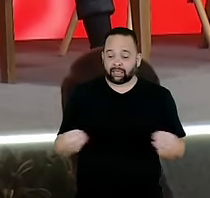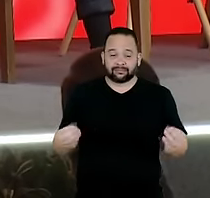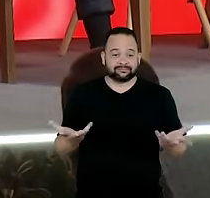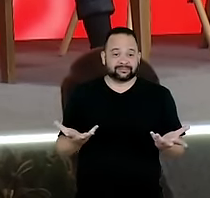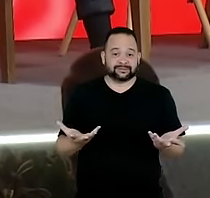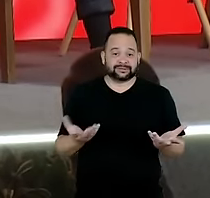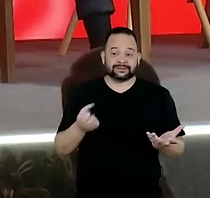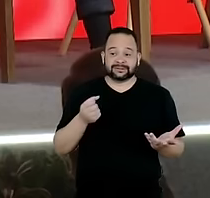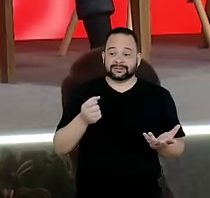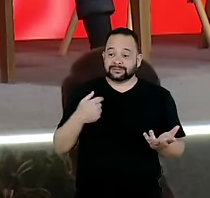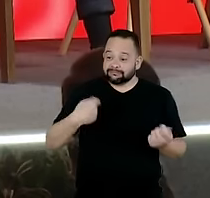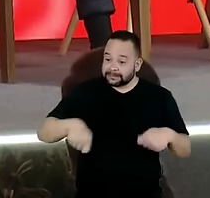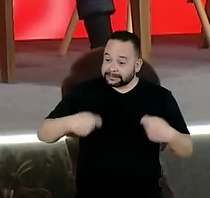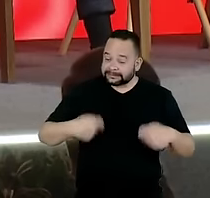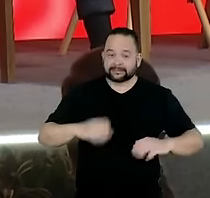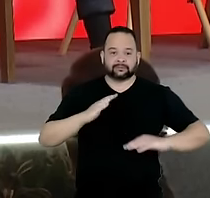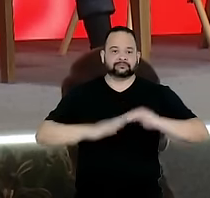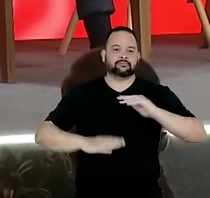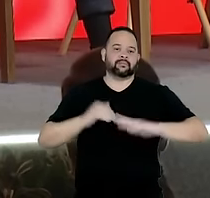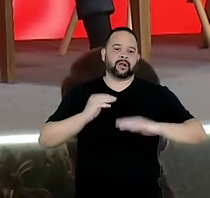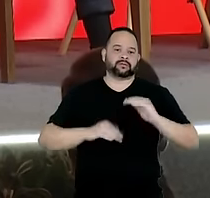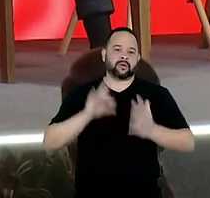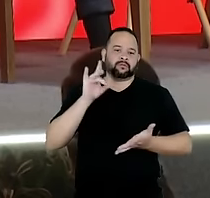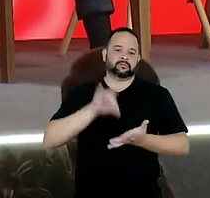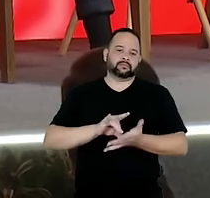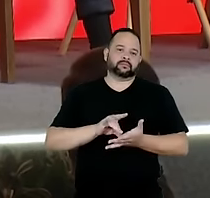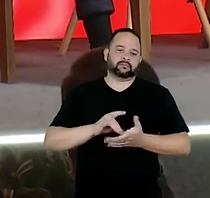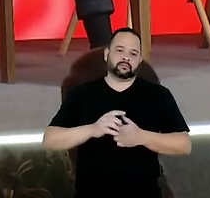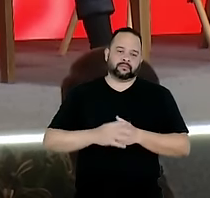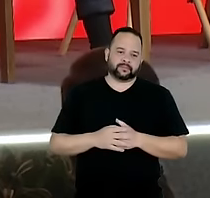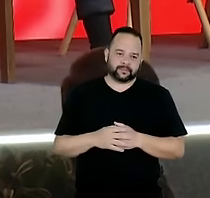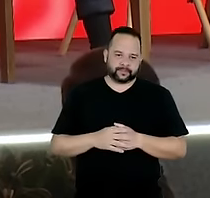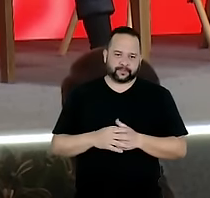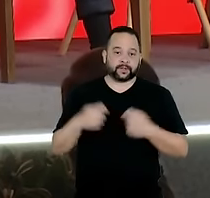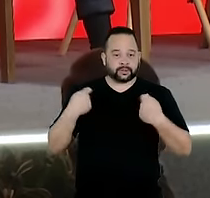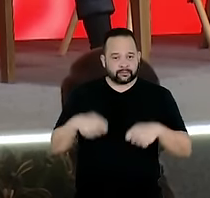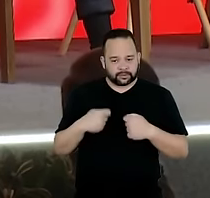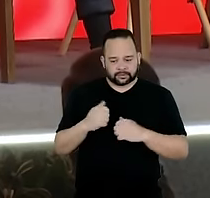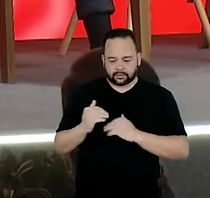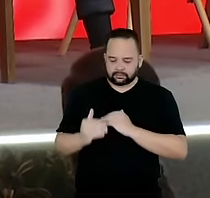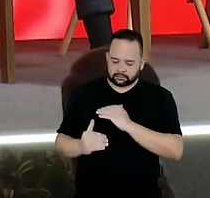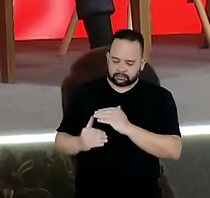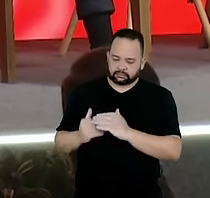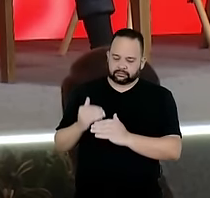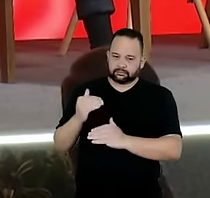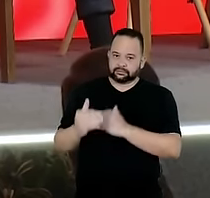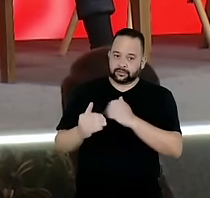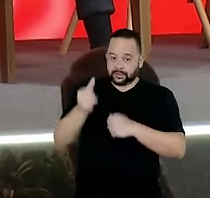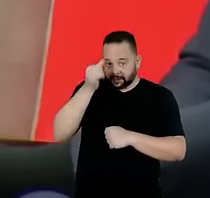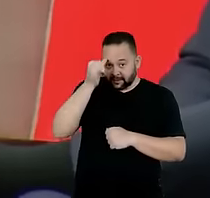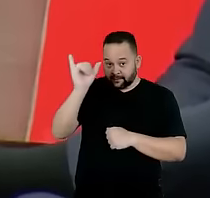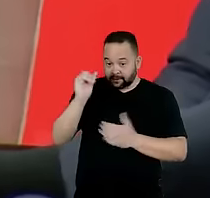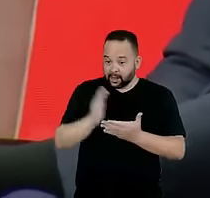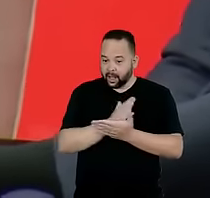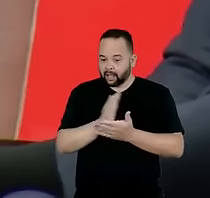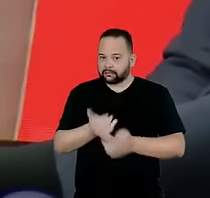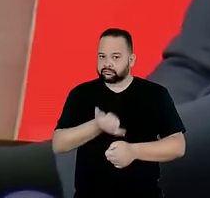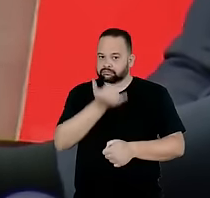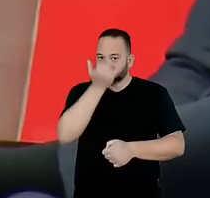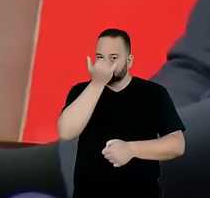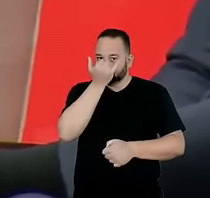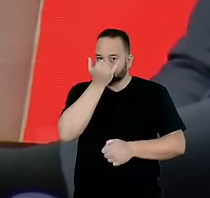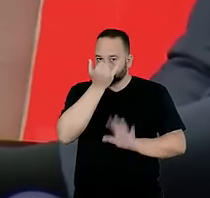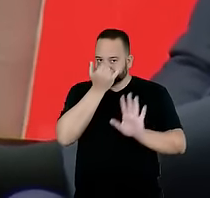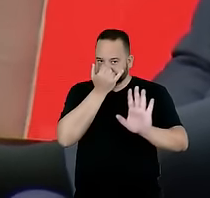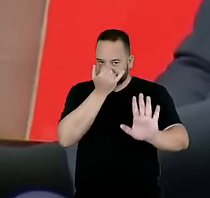gente precisa para chegar lá de dar alguns passos e evitar algumas armadilhas né Eu acho que as armadilhas que a